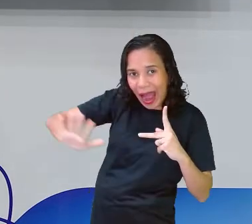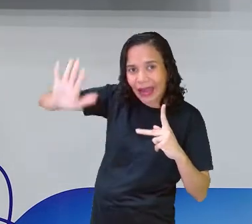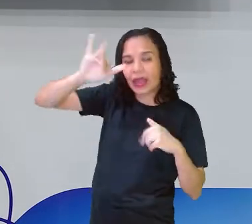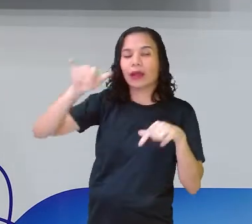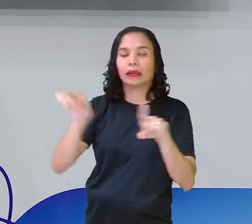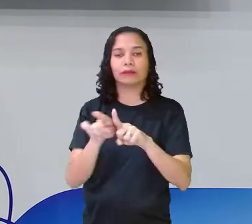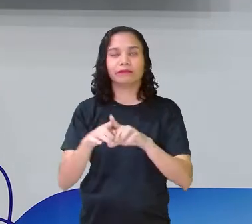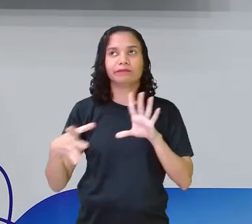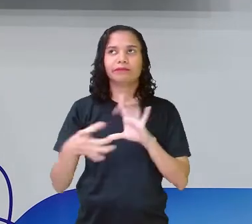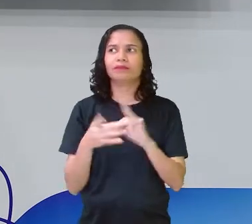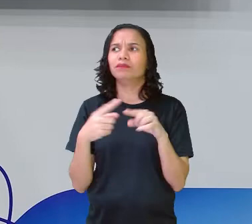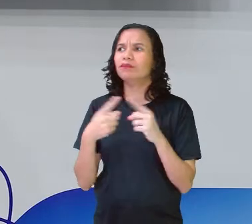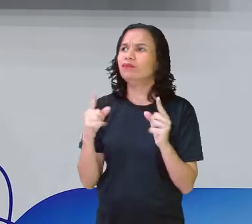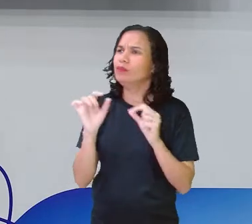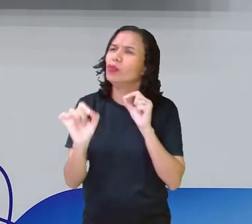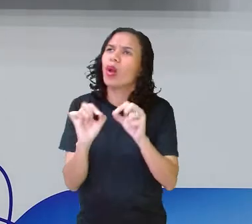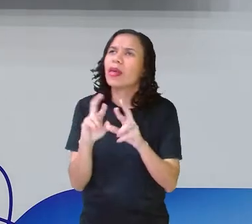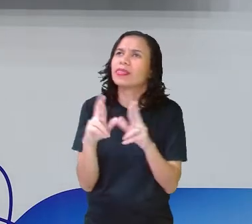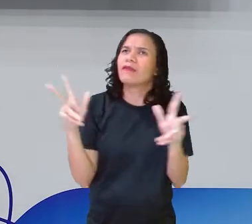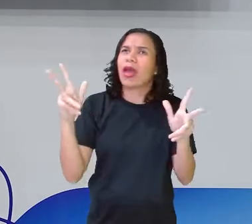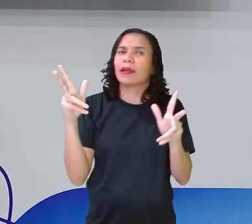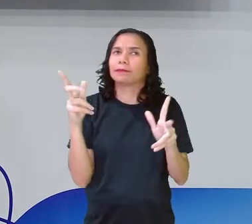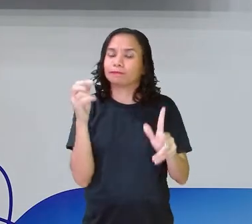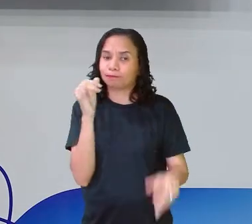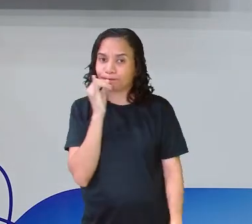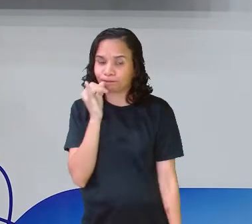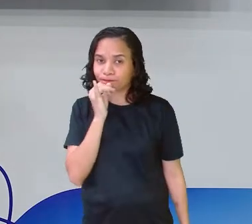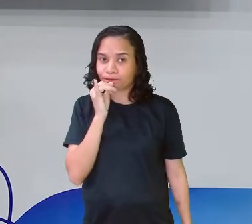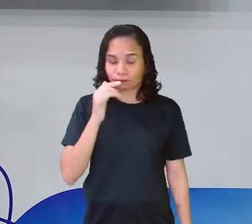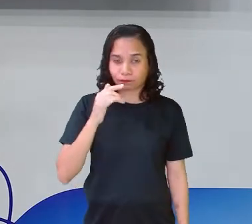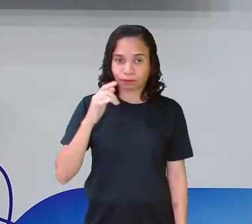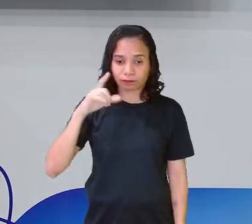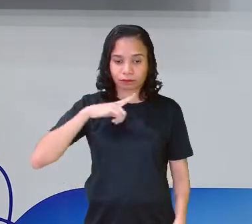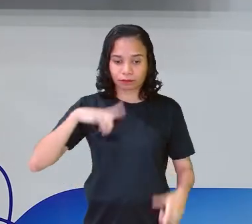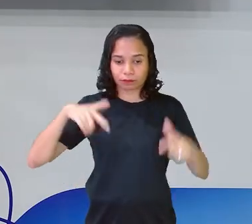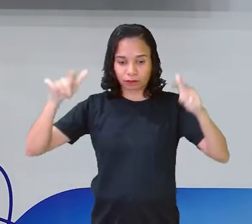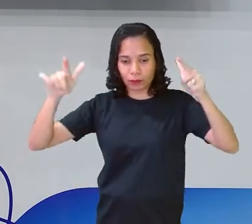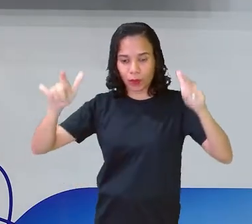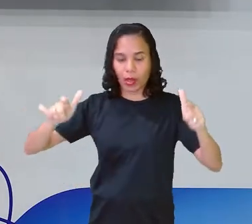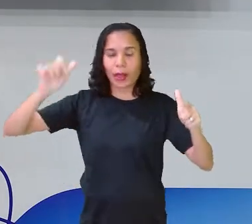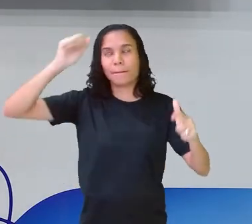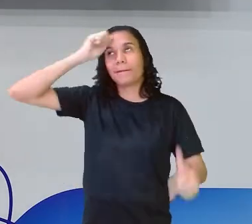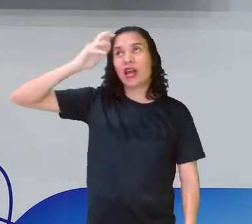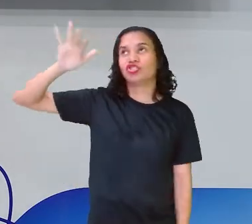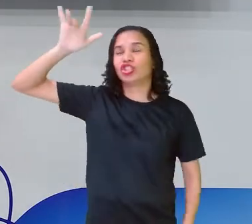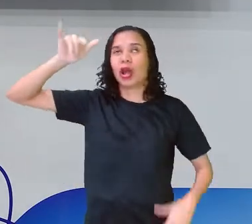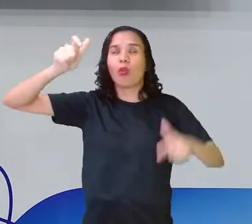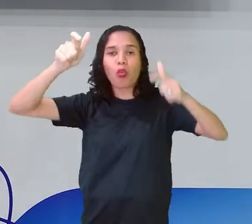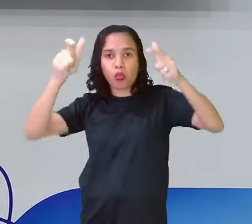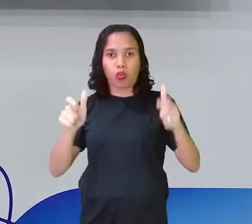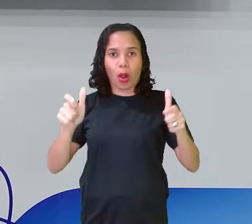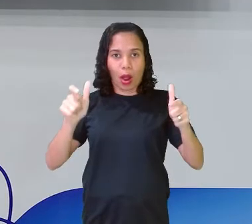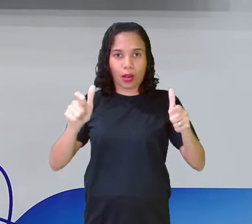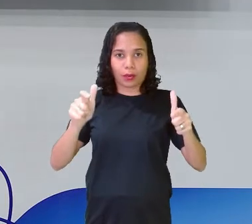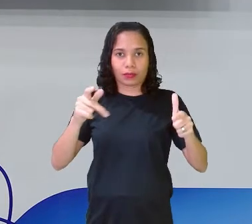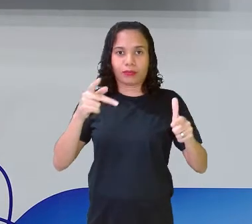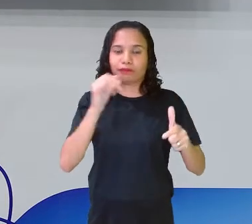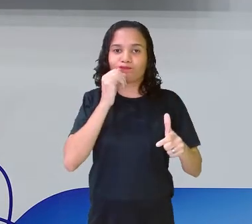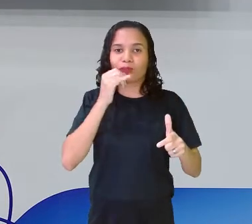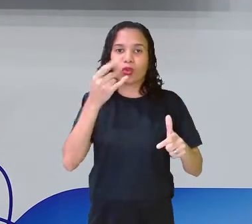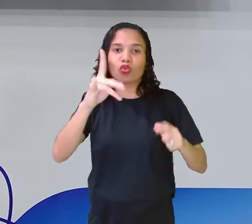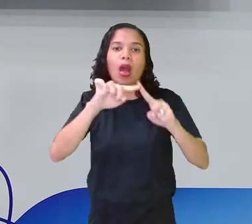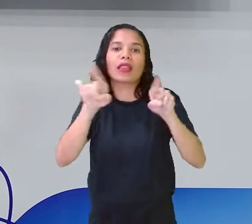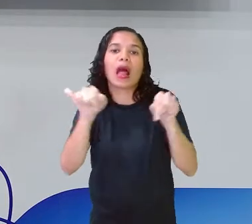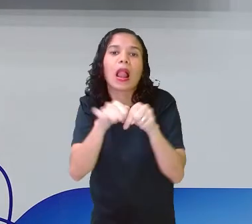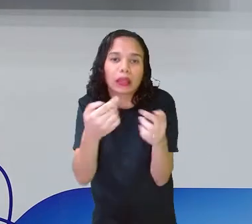é a diferença? Primeiramente, eu tenho um espaço. Pensa num espaço. Pensa na tua sala de aula,